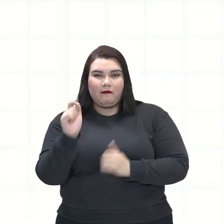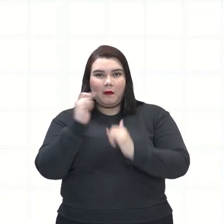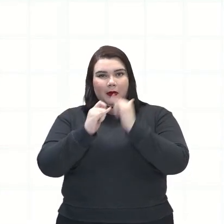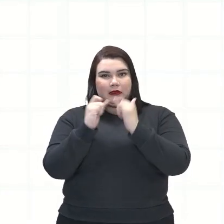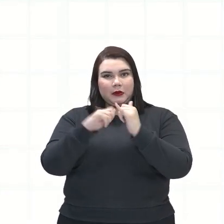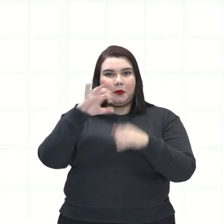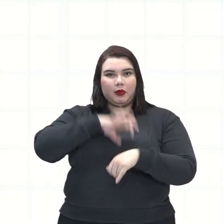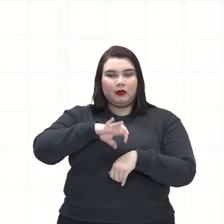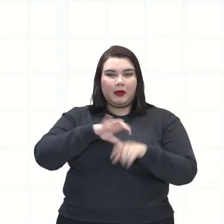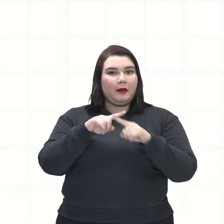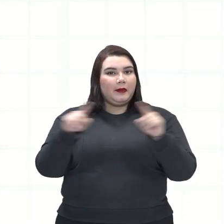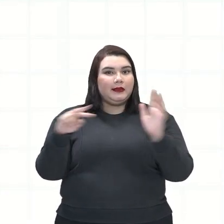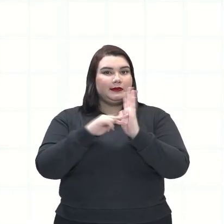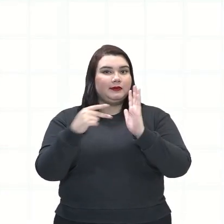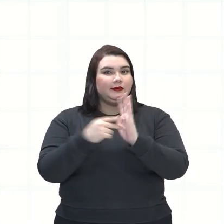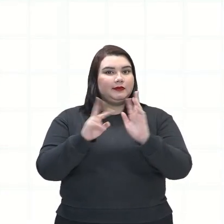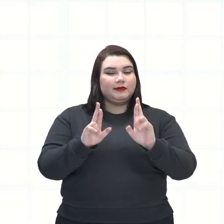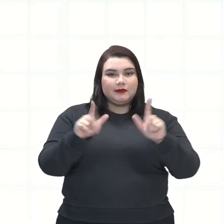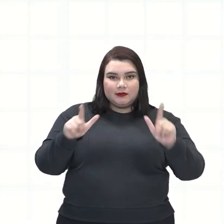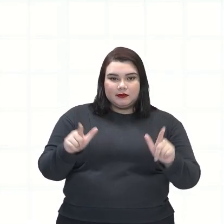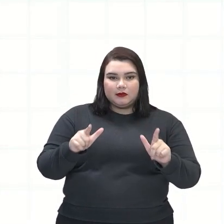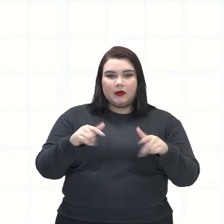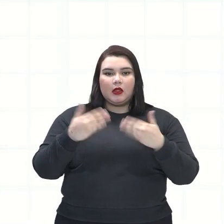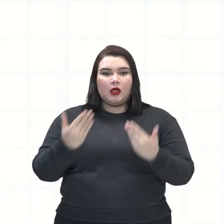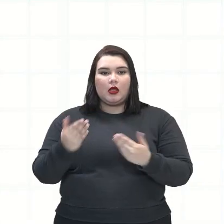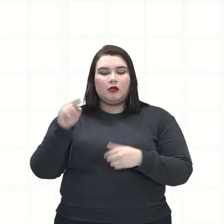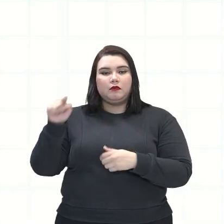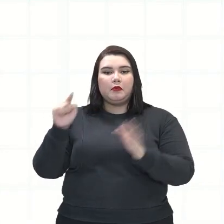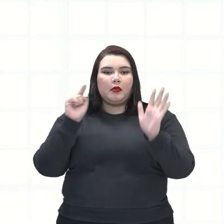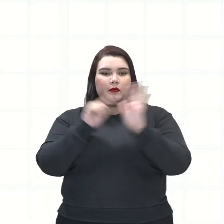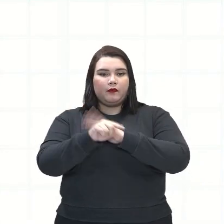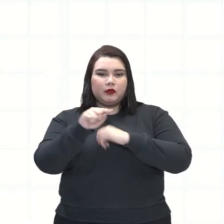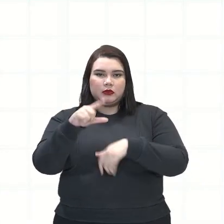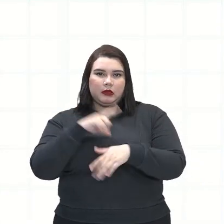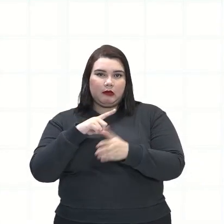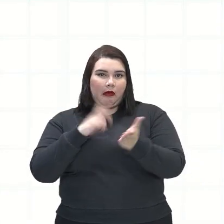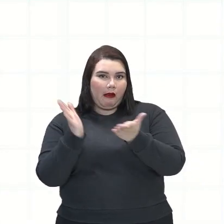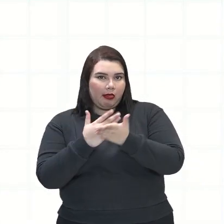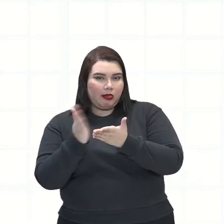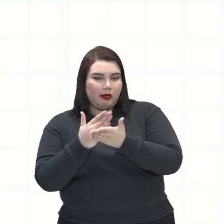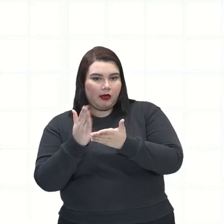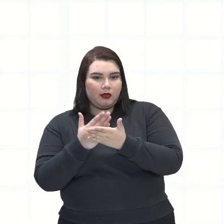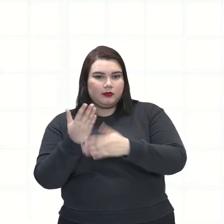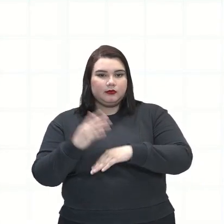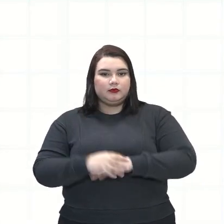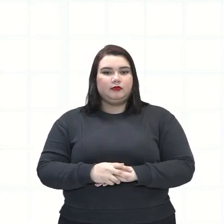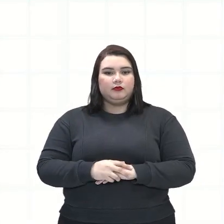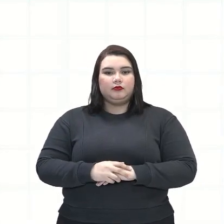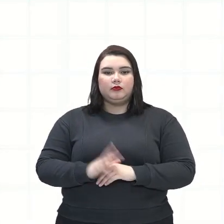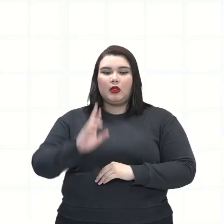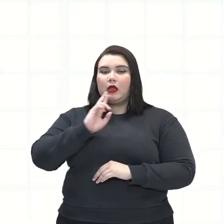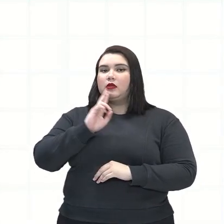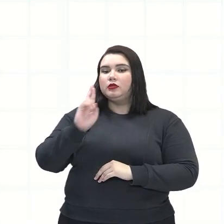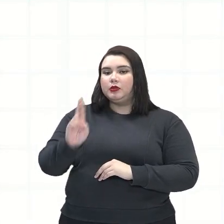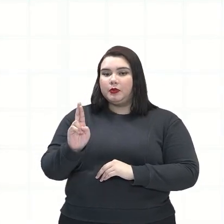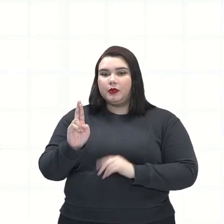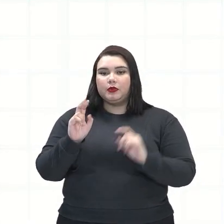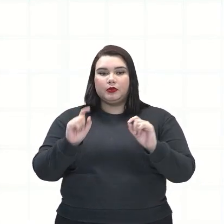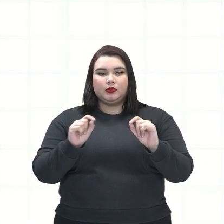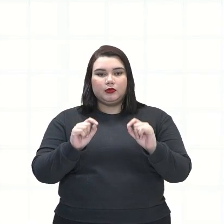perguntou, você tem algum caderno, né? E ele respondeu, yes, I have